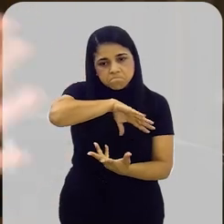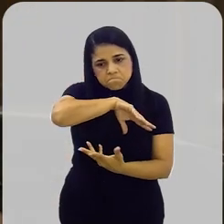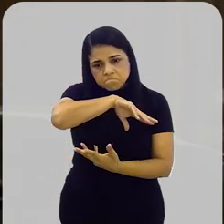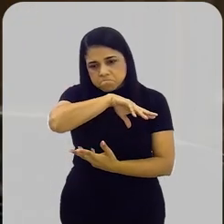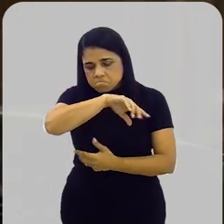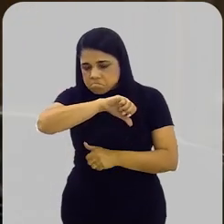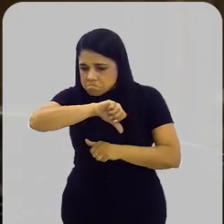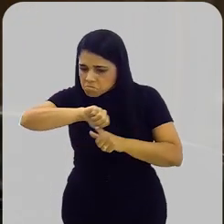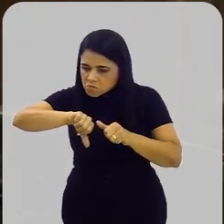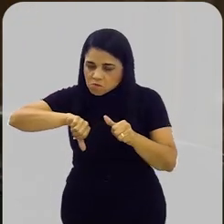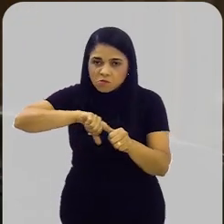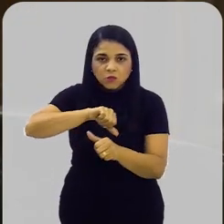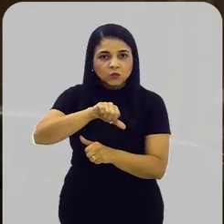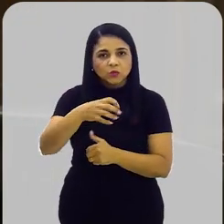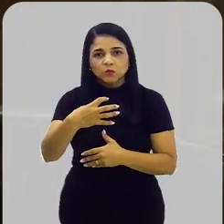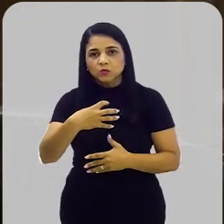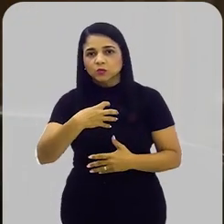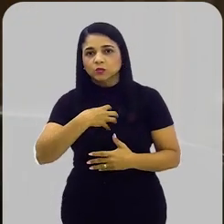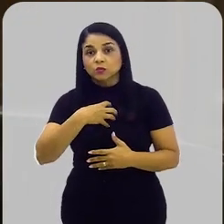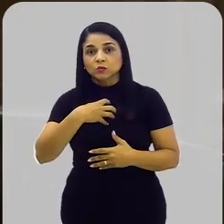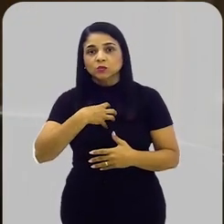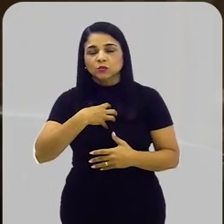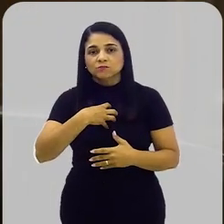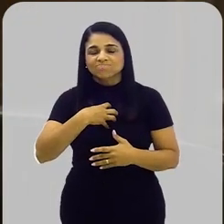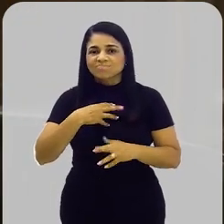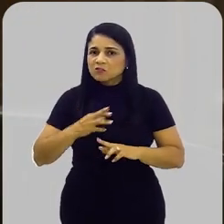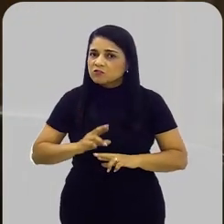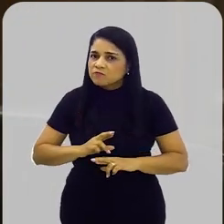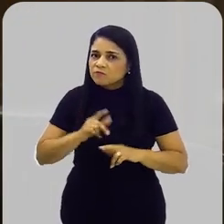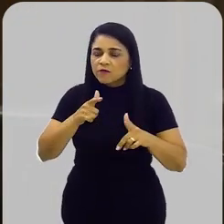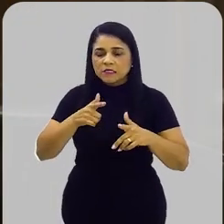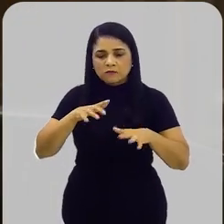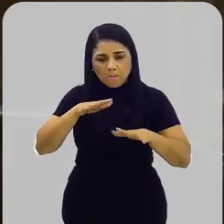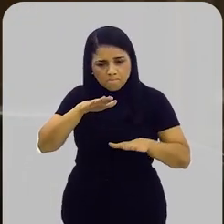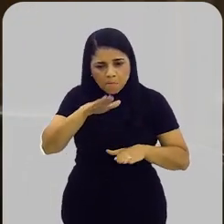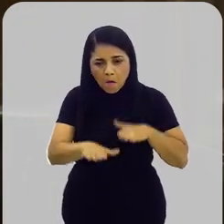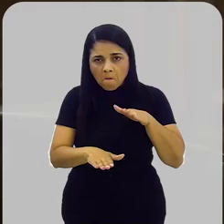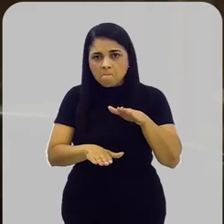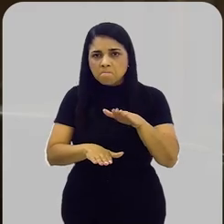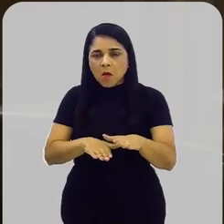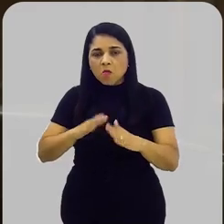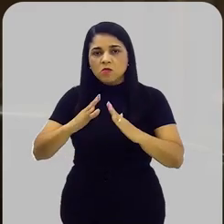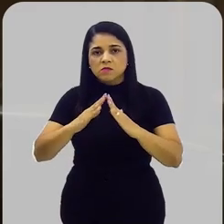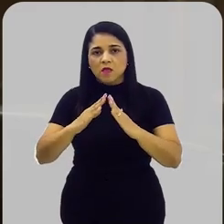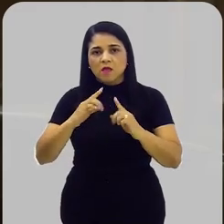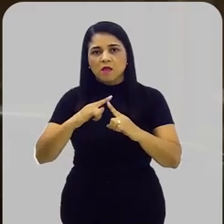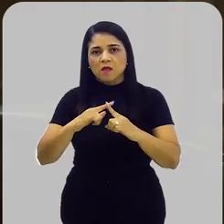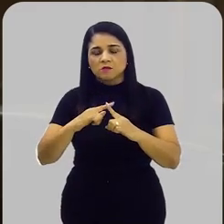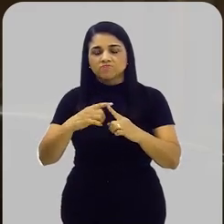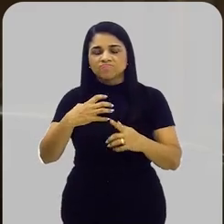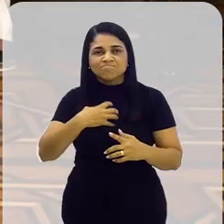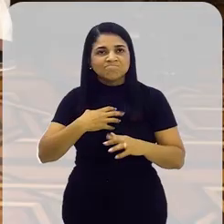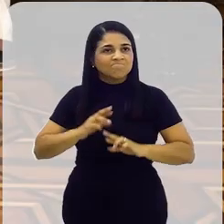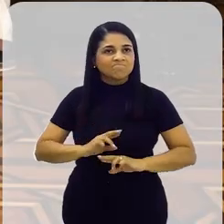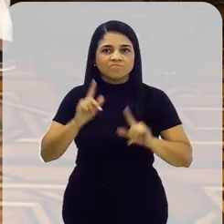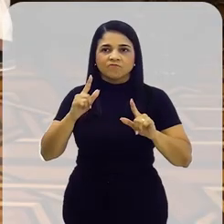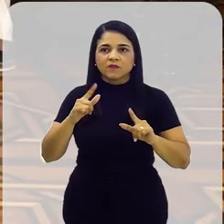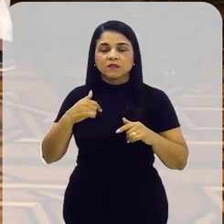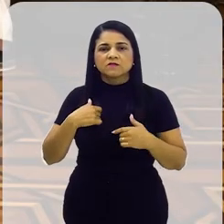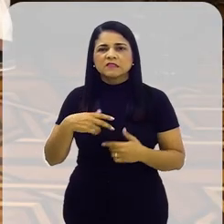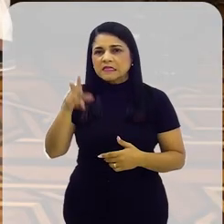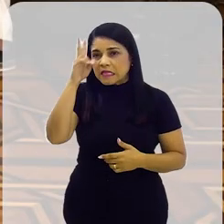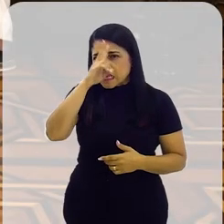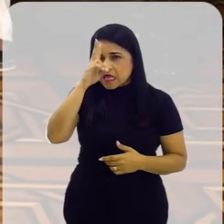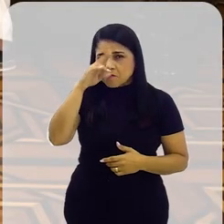Foi para mim foi diferente desde o momento que eu coloquei o pé, assim. Eu já senti algo diferente. Você recorda a